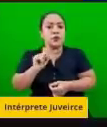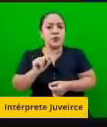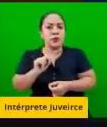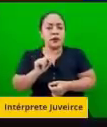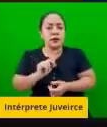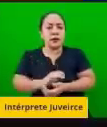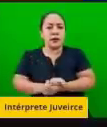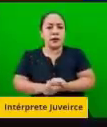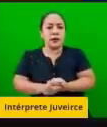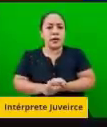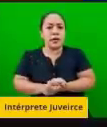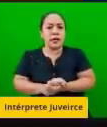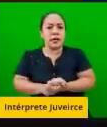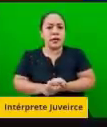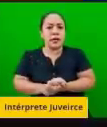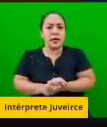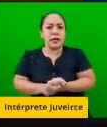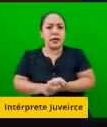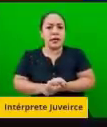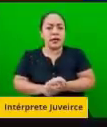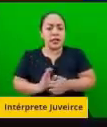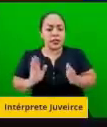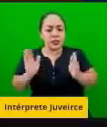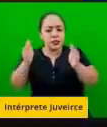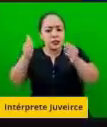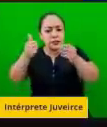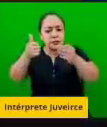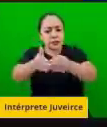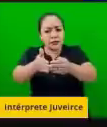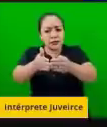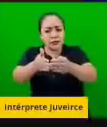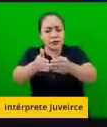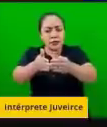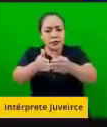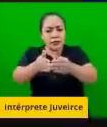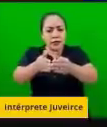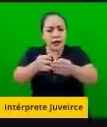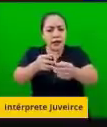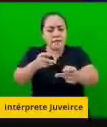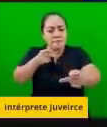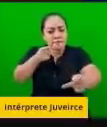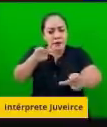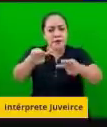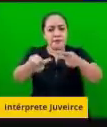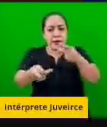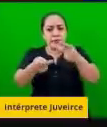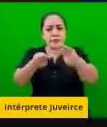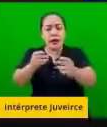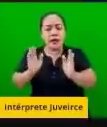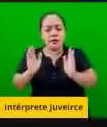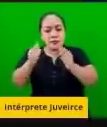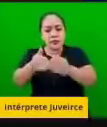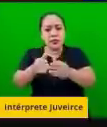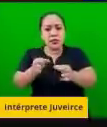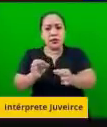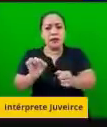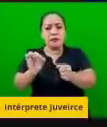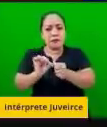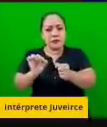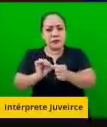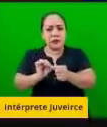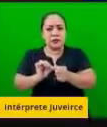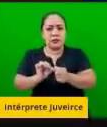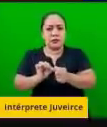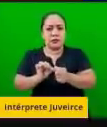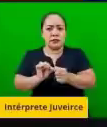comandos, né, que vão direcionar a nossa atividade a partir do objetivo que foi estabelecido. Esses